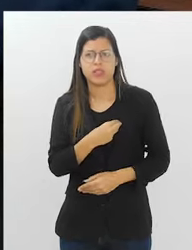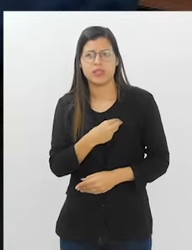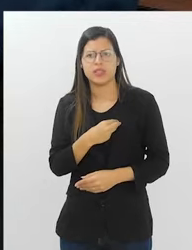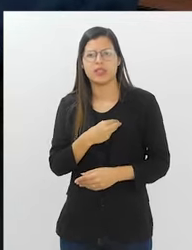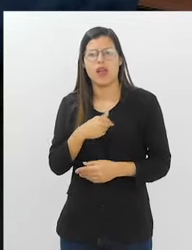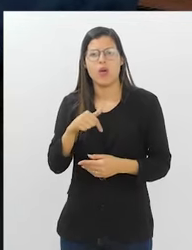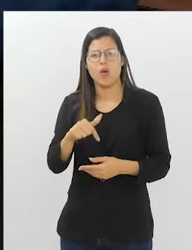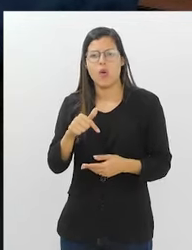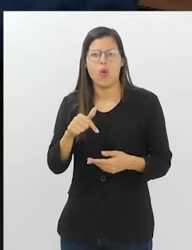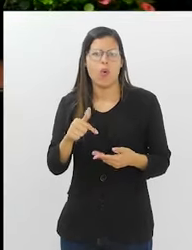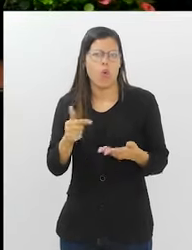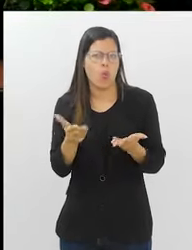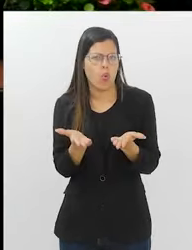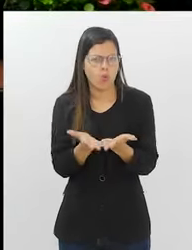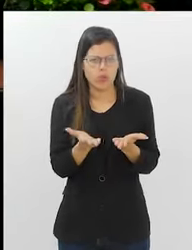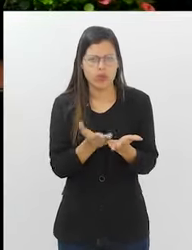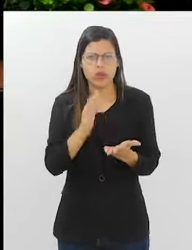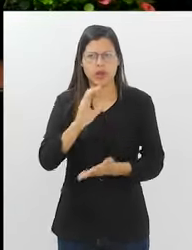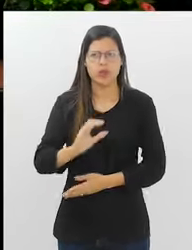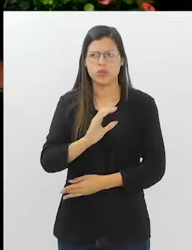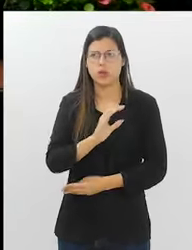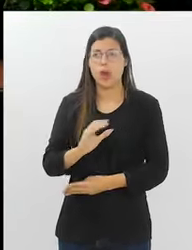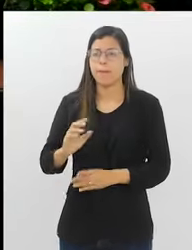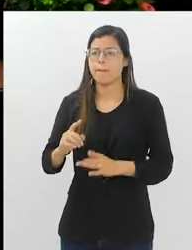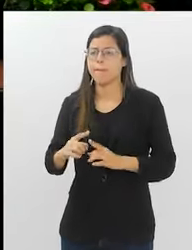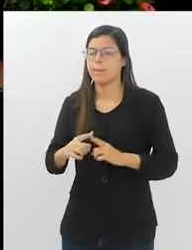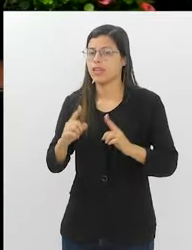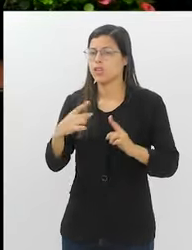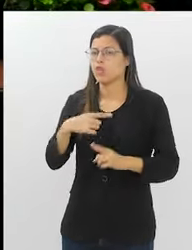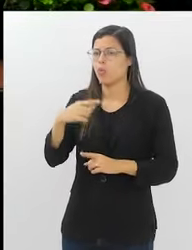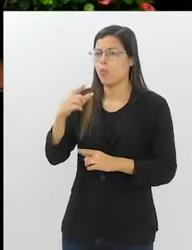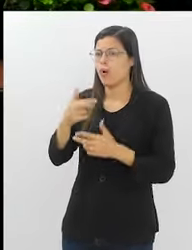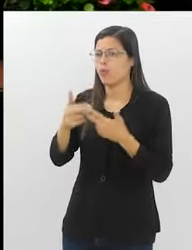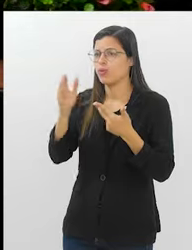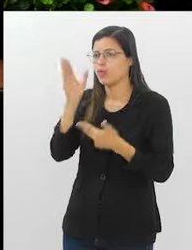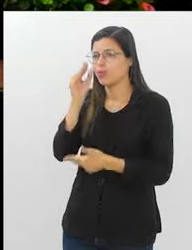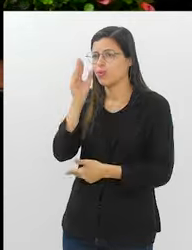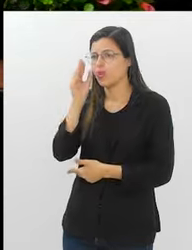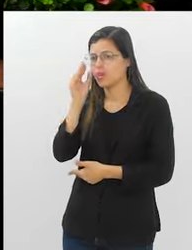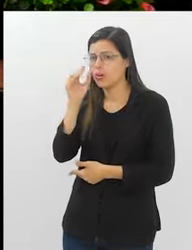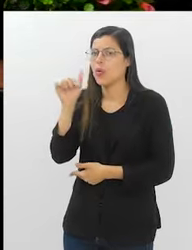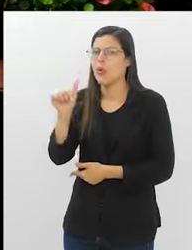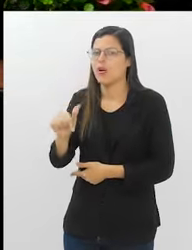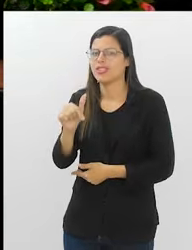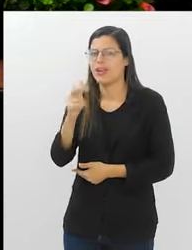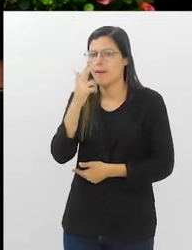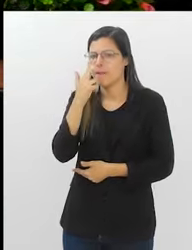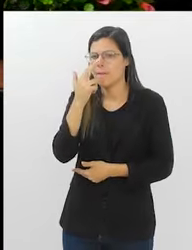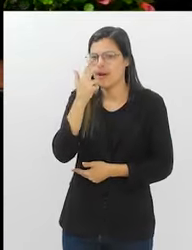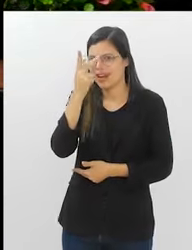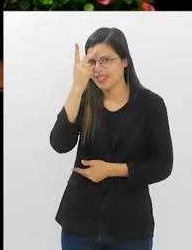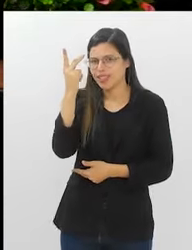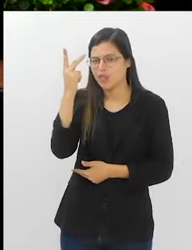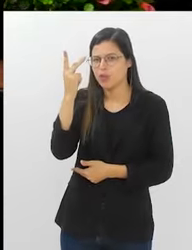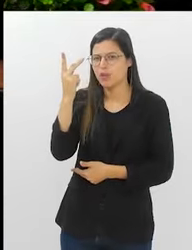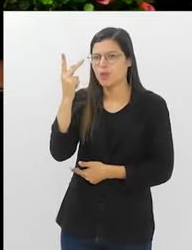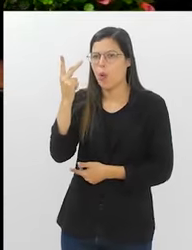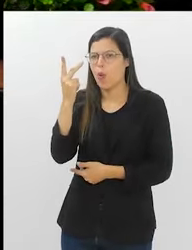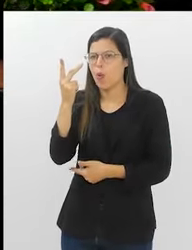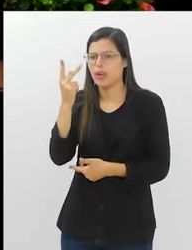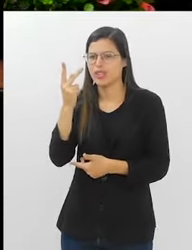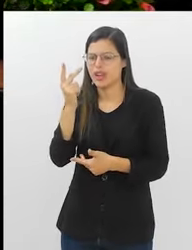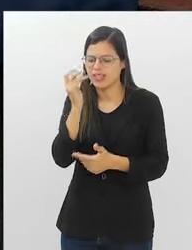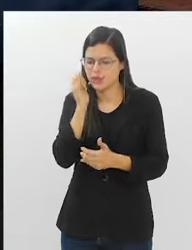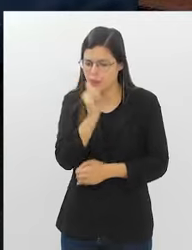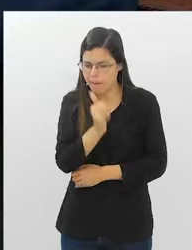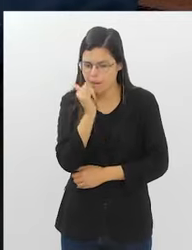convivi com protestantes, católicos. Agora, tinha uma coisa curiosa. Diz o povo que água mole em pedra dura, tanto bate até que